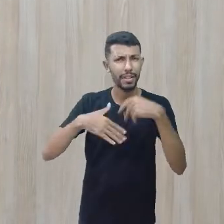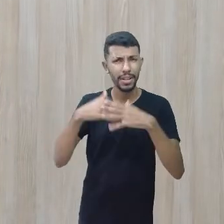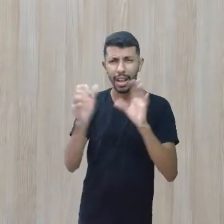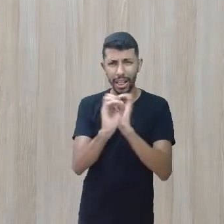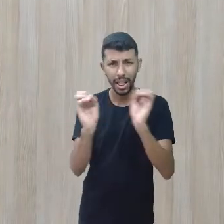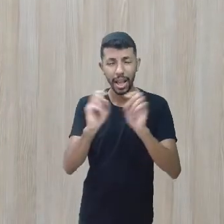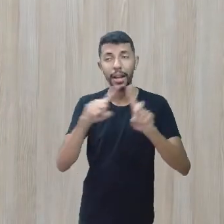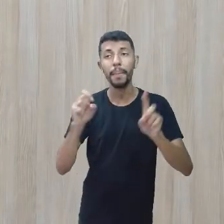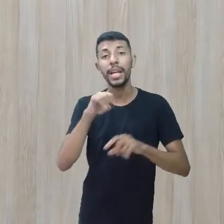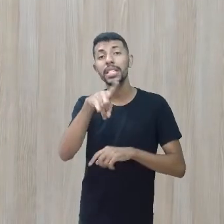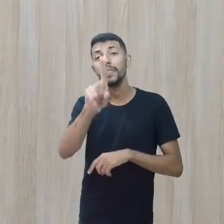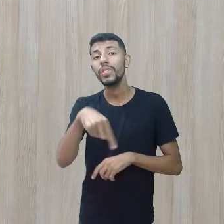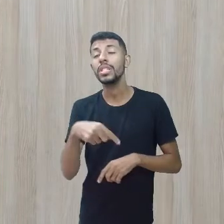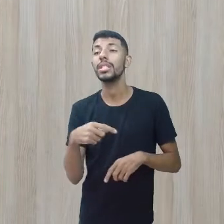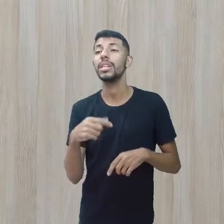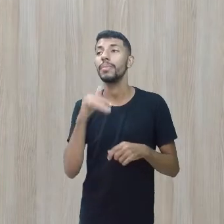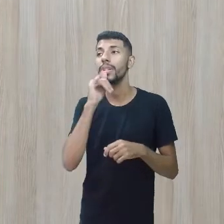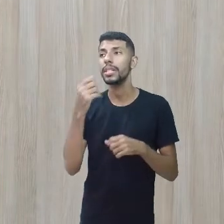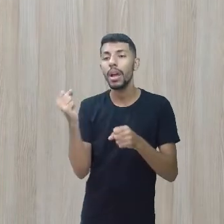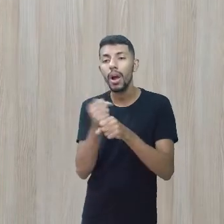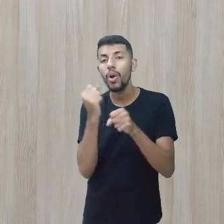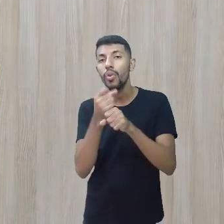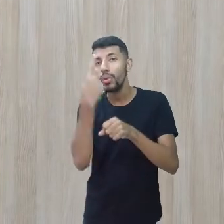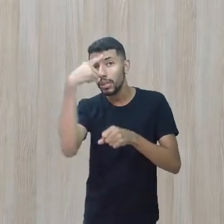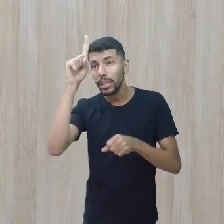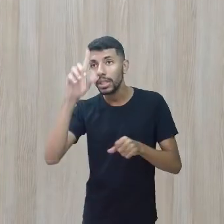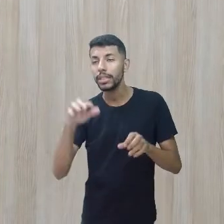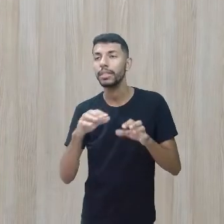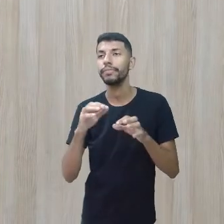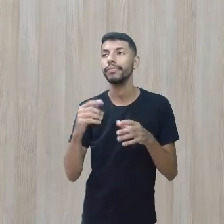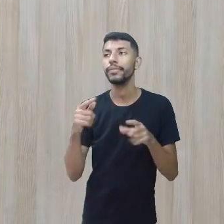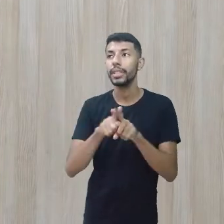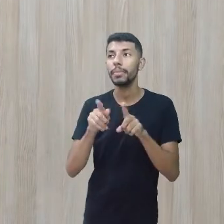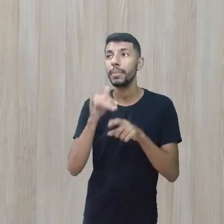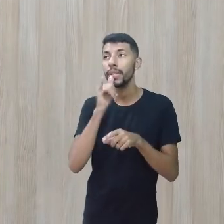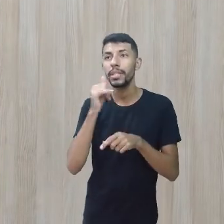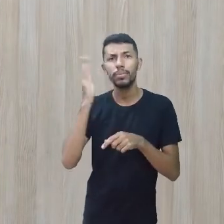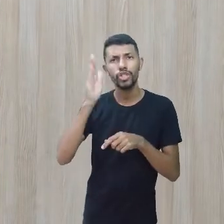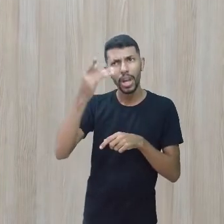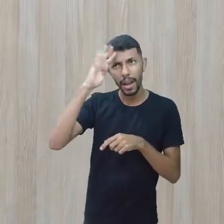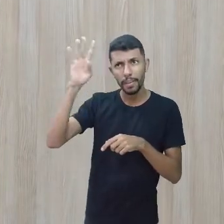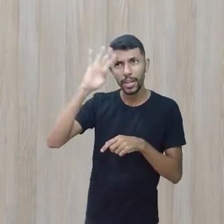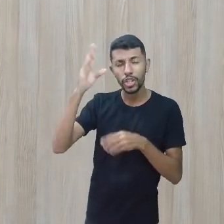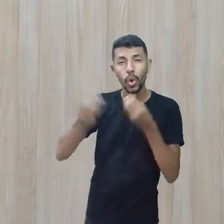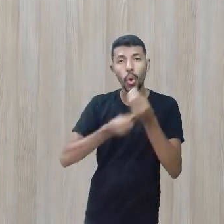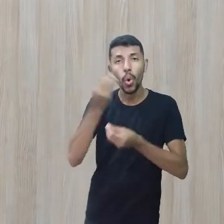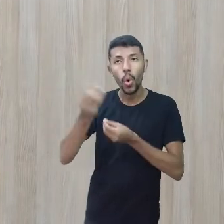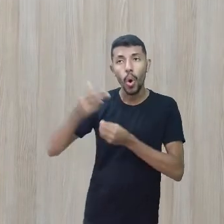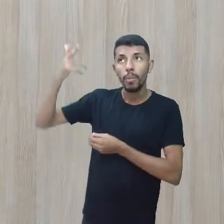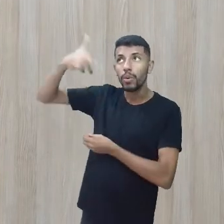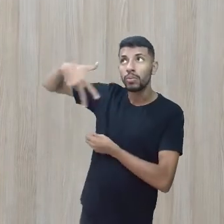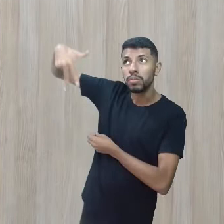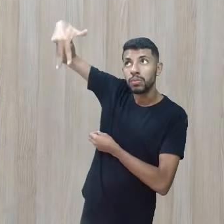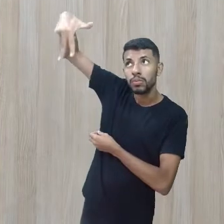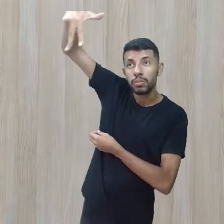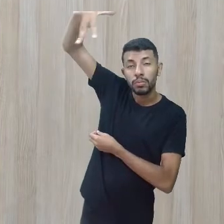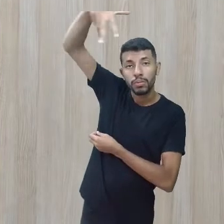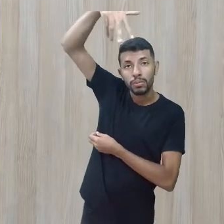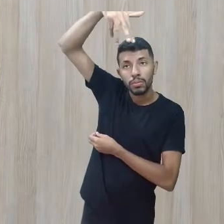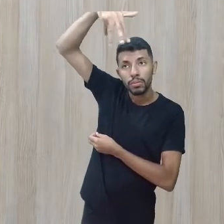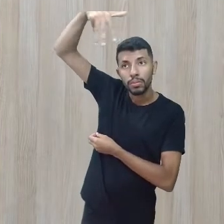vai construir algum dia. Já imaginou como os satélites foram construídos? Alguém já parou para pensar como é que